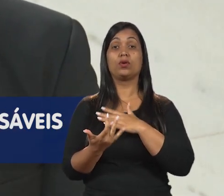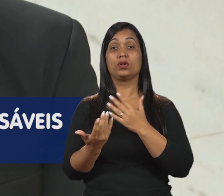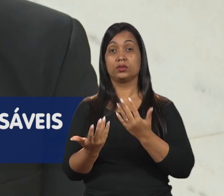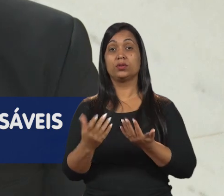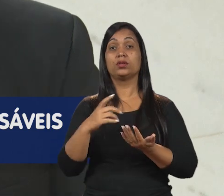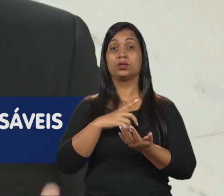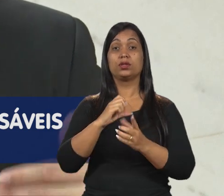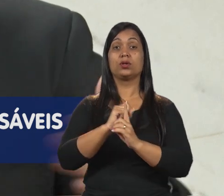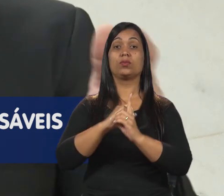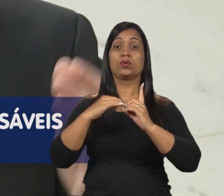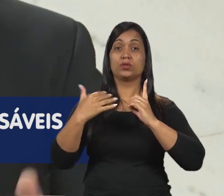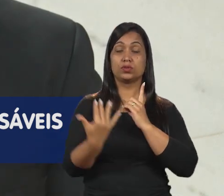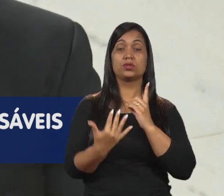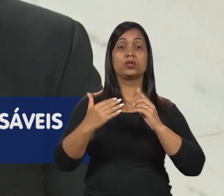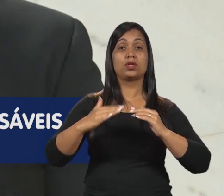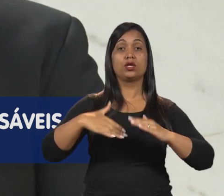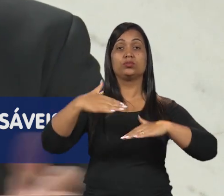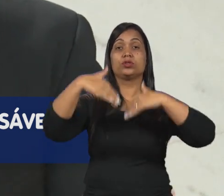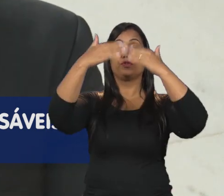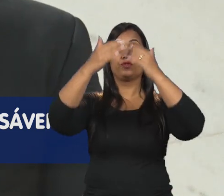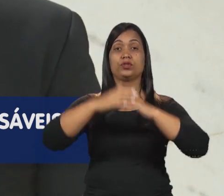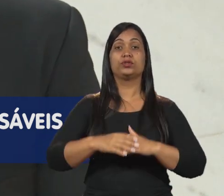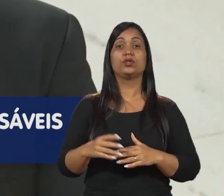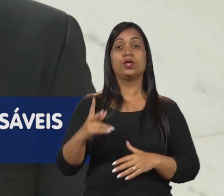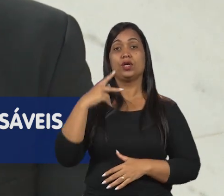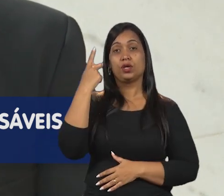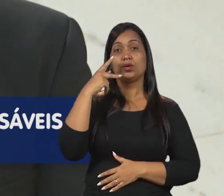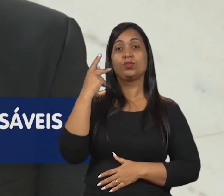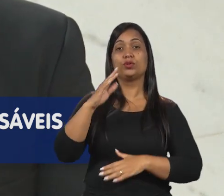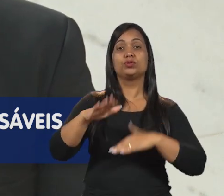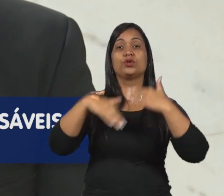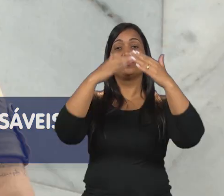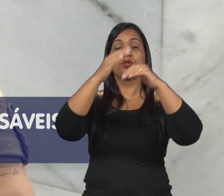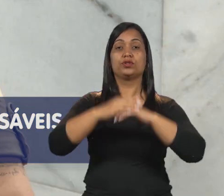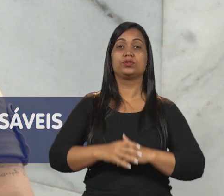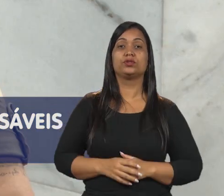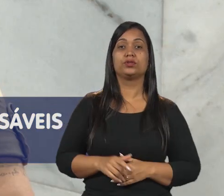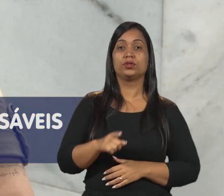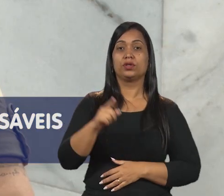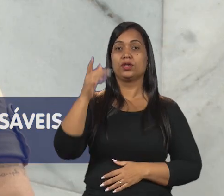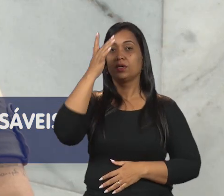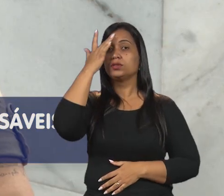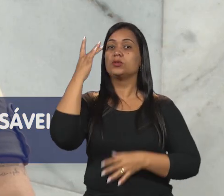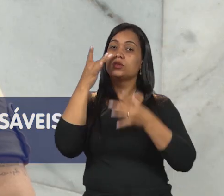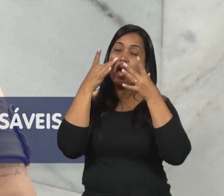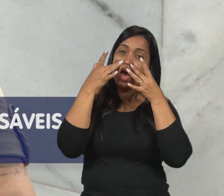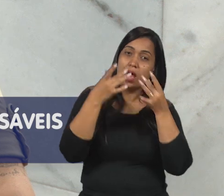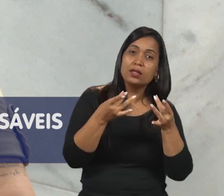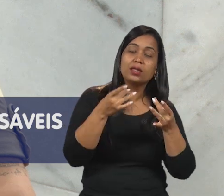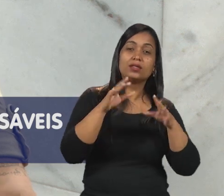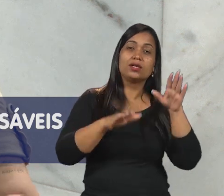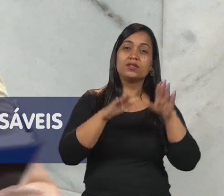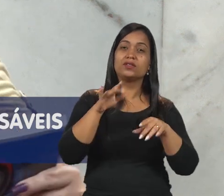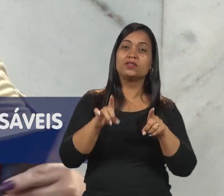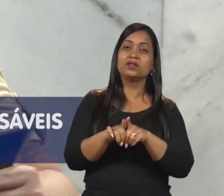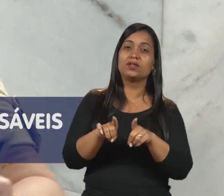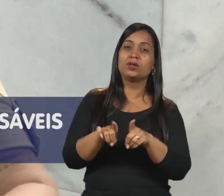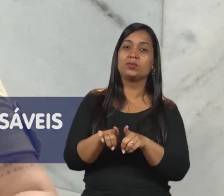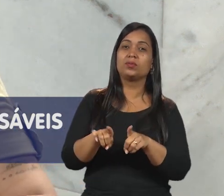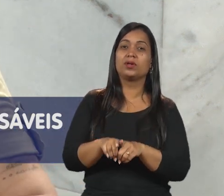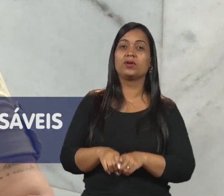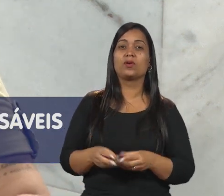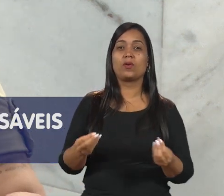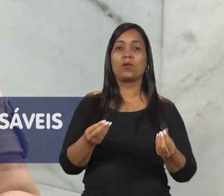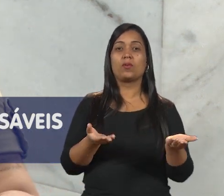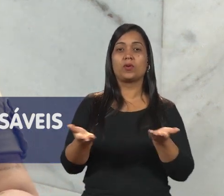uma sociedade muito mais evoluída e políticas públicas muito evoluídas. E as pessoas não se interessam, né? Às vezes, pelo